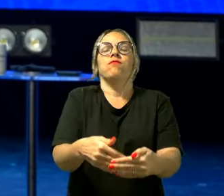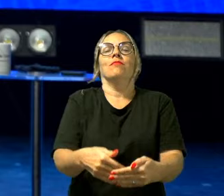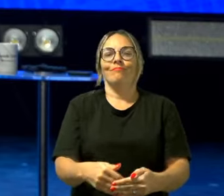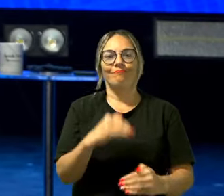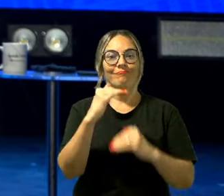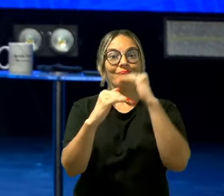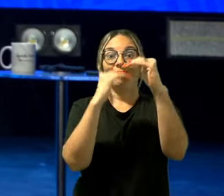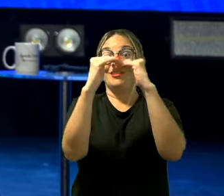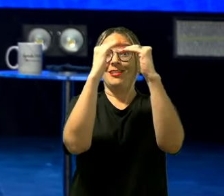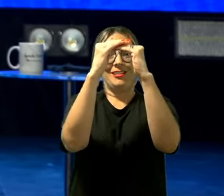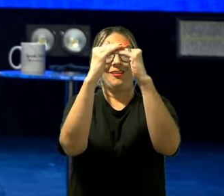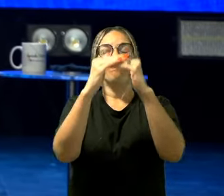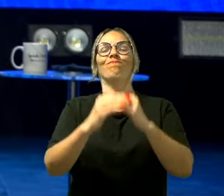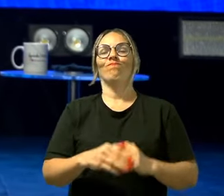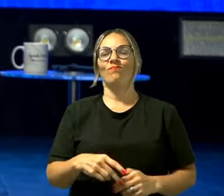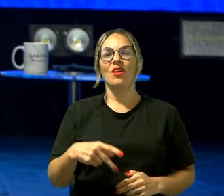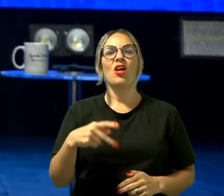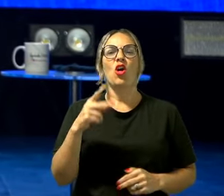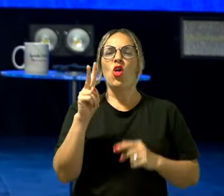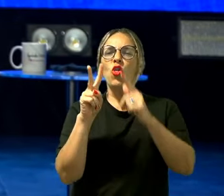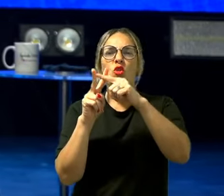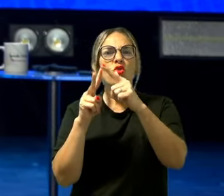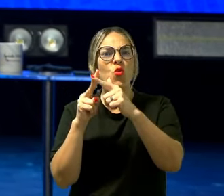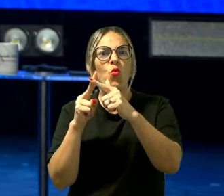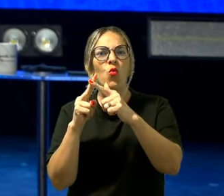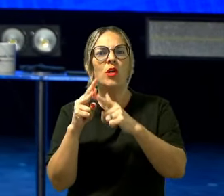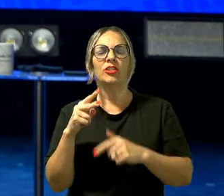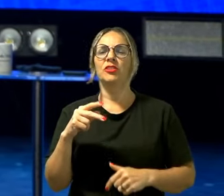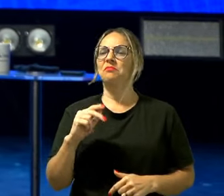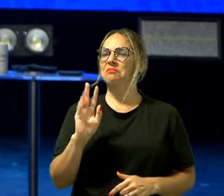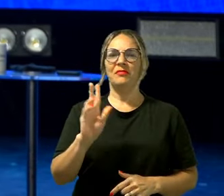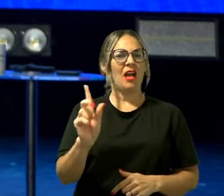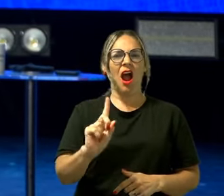vezes, agora é velocidade quatro vezes. Ponto. Pai, pai, vai, vai.